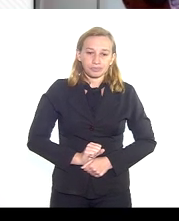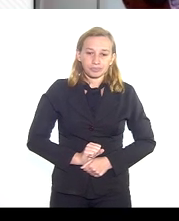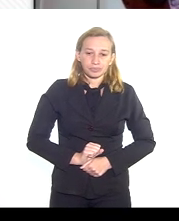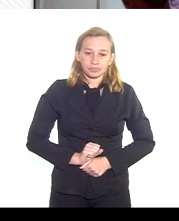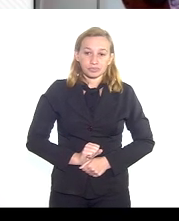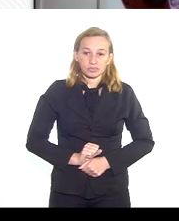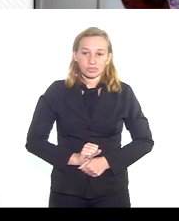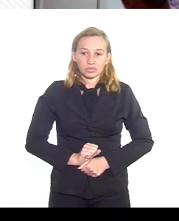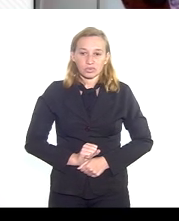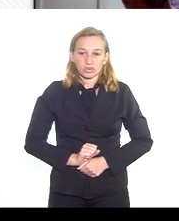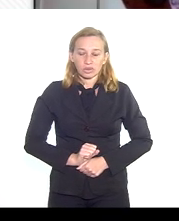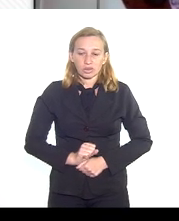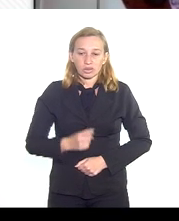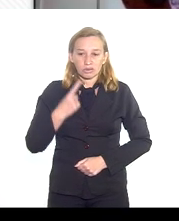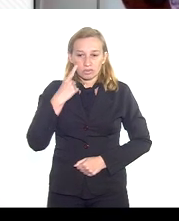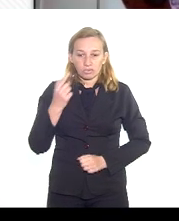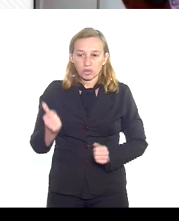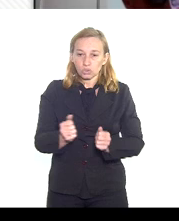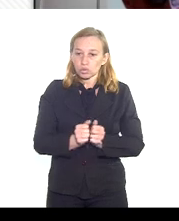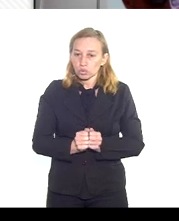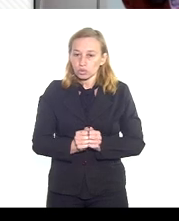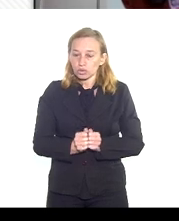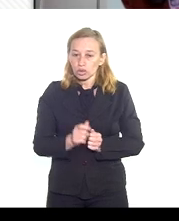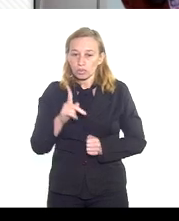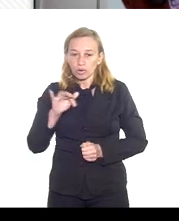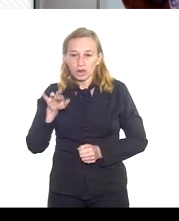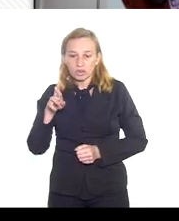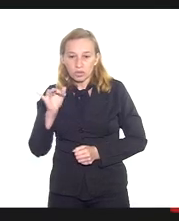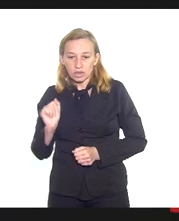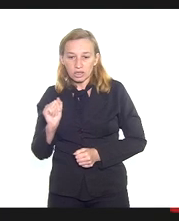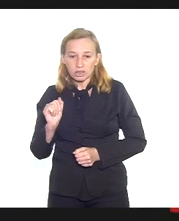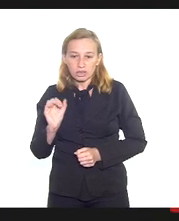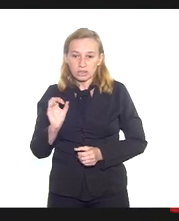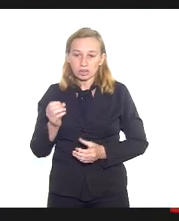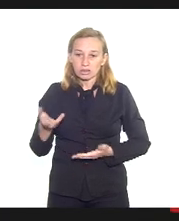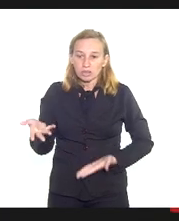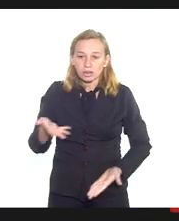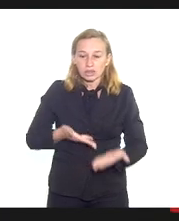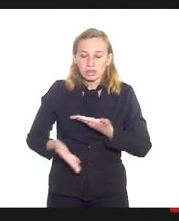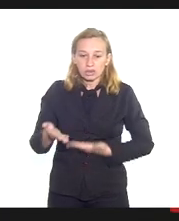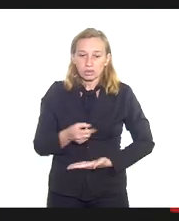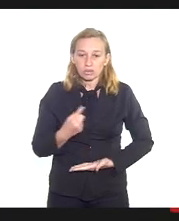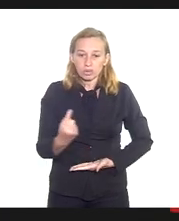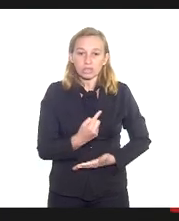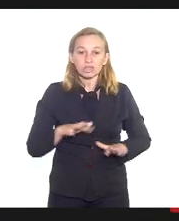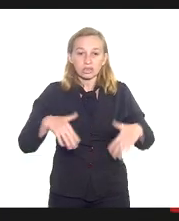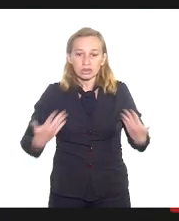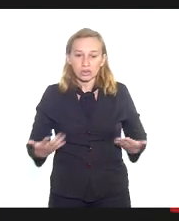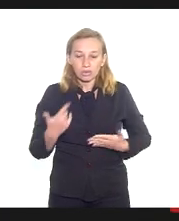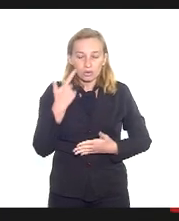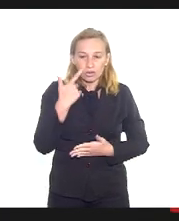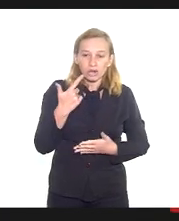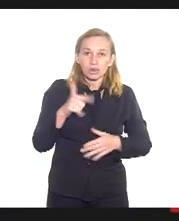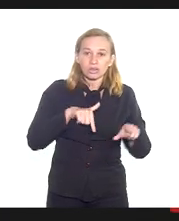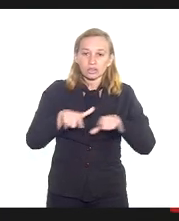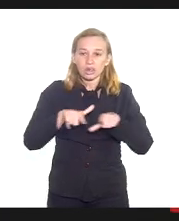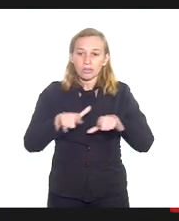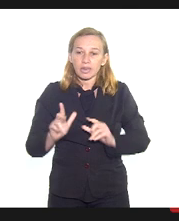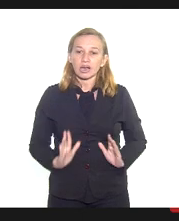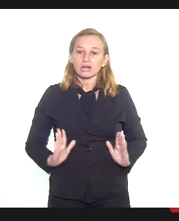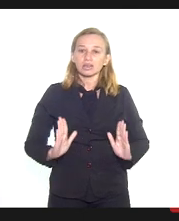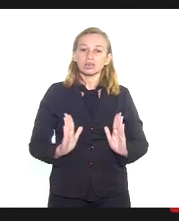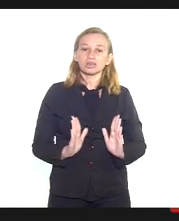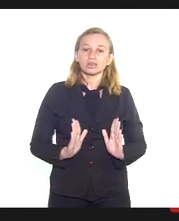Nós vamos junto, né? Como a Procuradoria tem sido muito, muito parceira nossa, né? Então, nós vamos fazer nosso trabalho de casa com